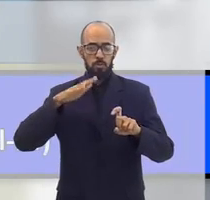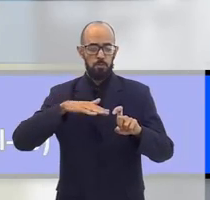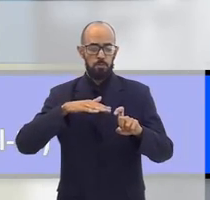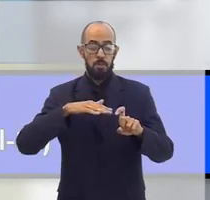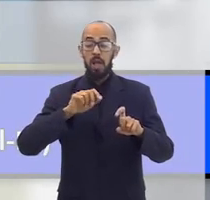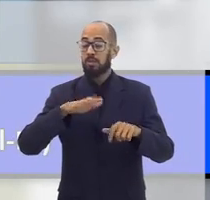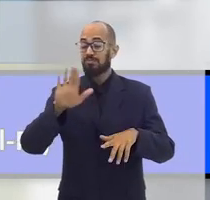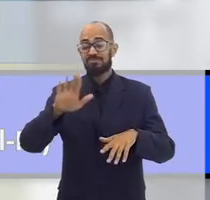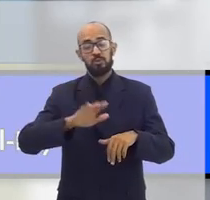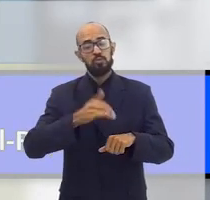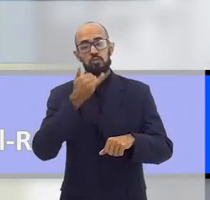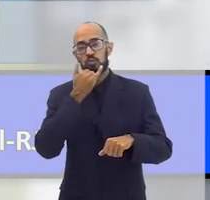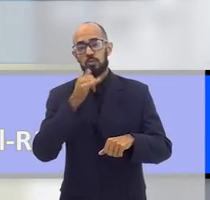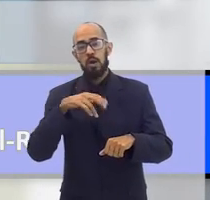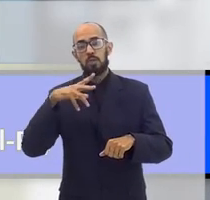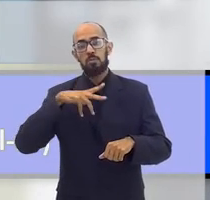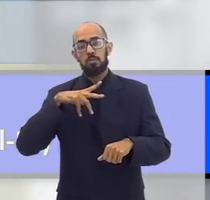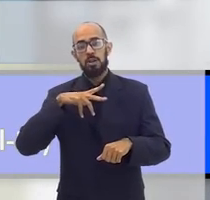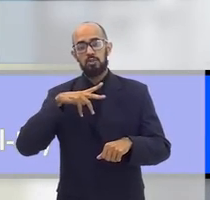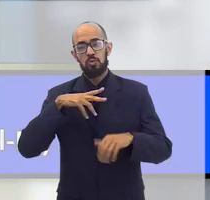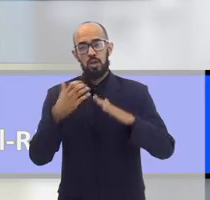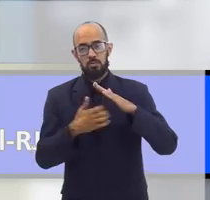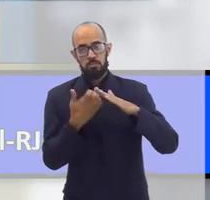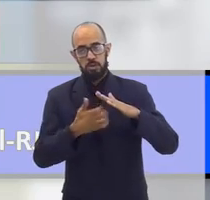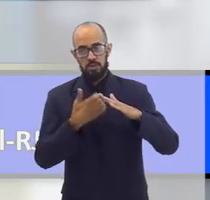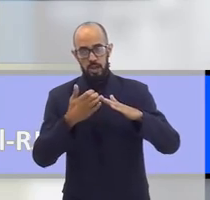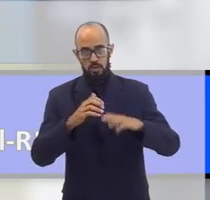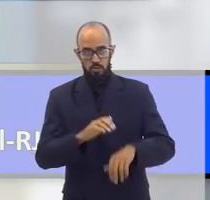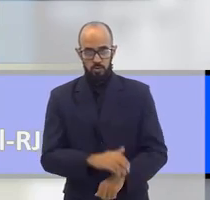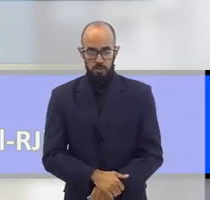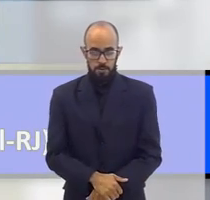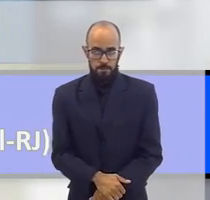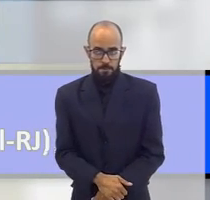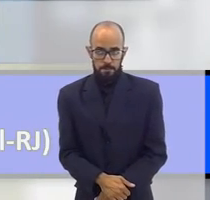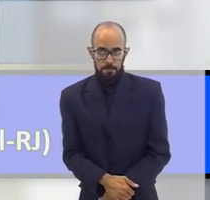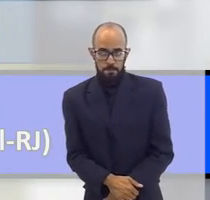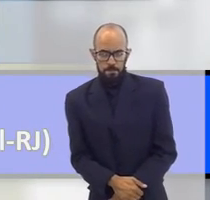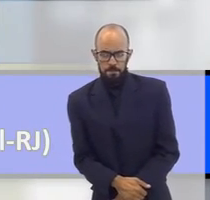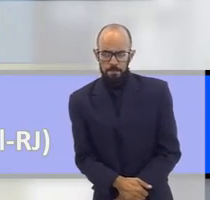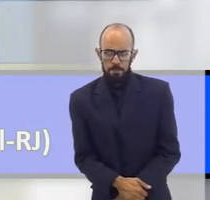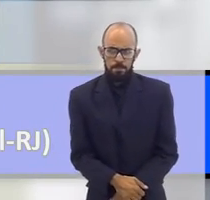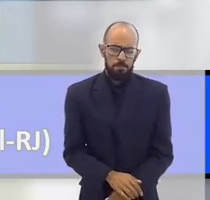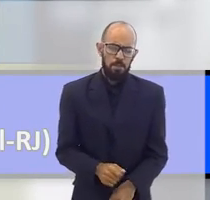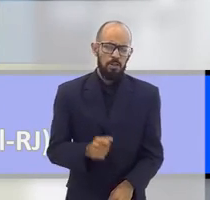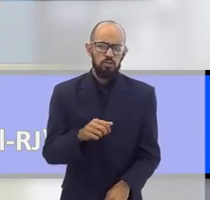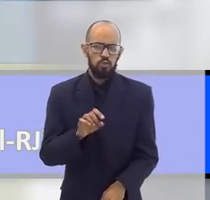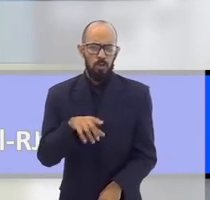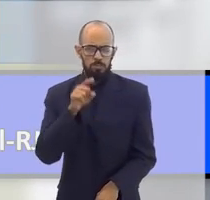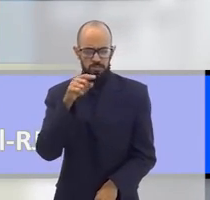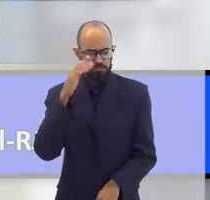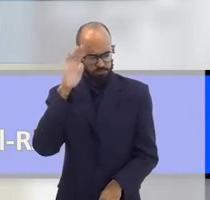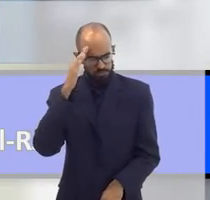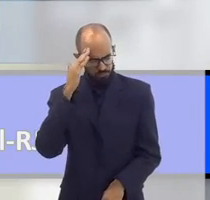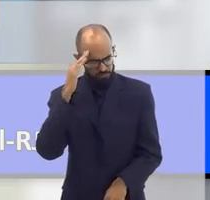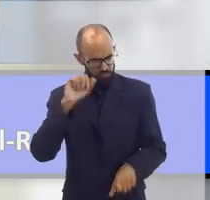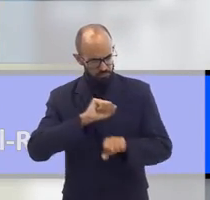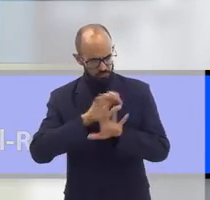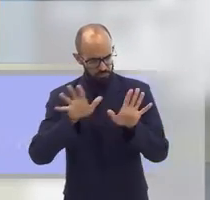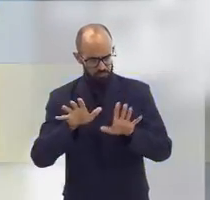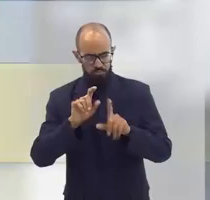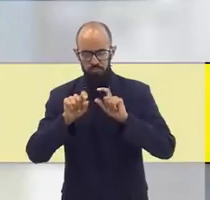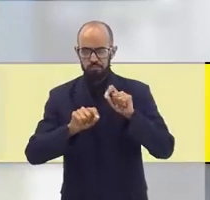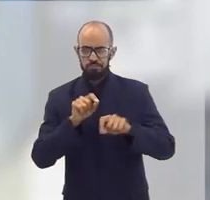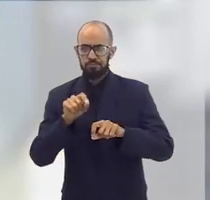questão do microempresário e me passou isso. Só para vocês terem uma noção, eu não sei se o pessoal sabe disso, Marcos, eu sempre